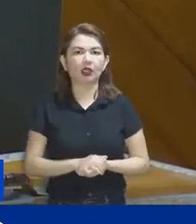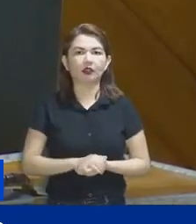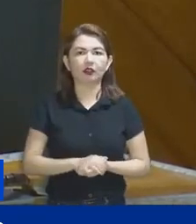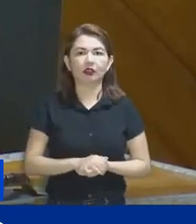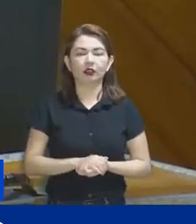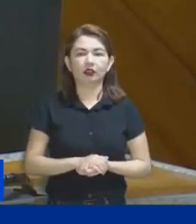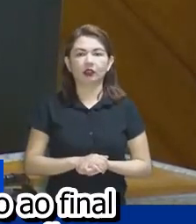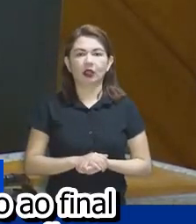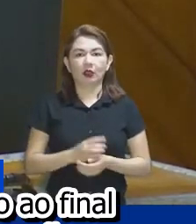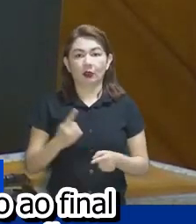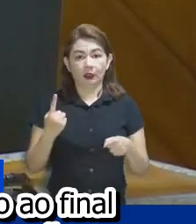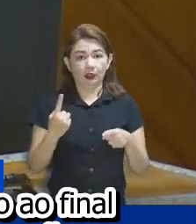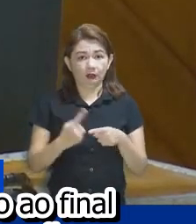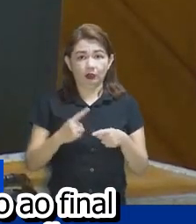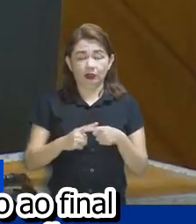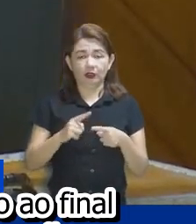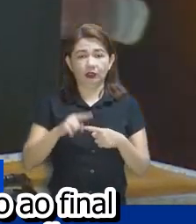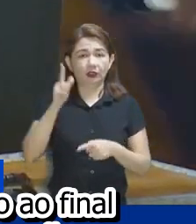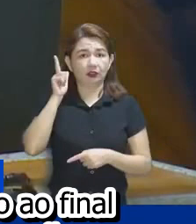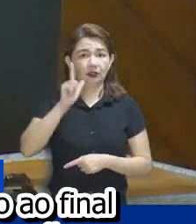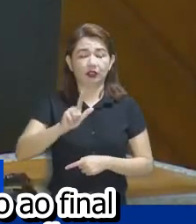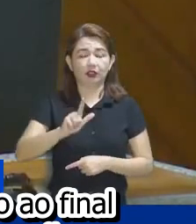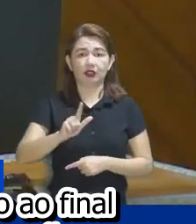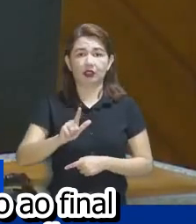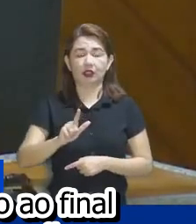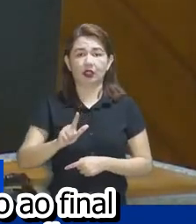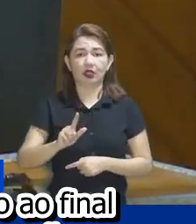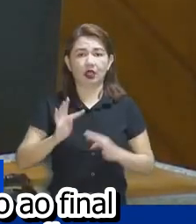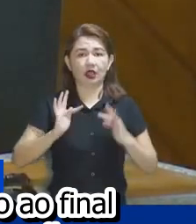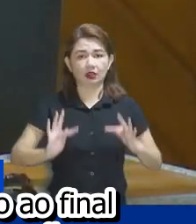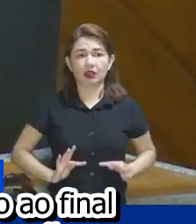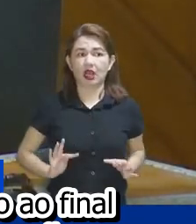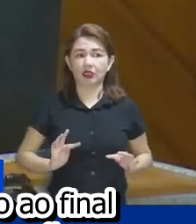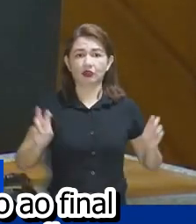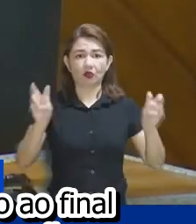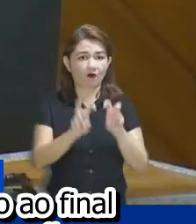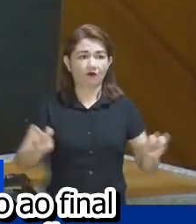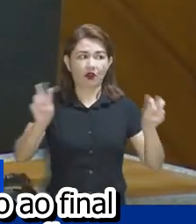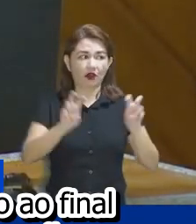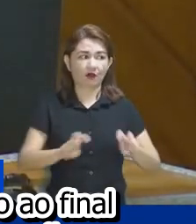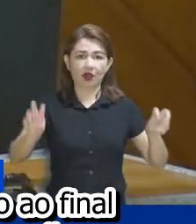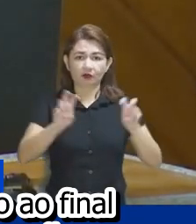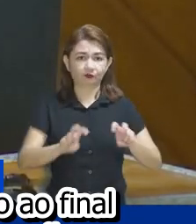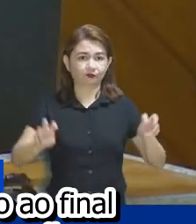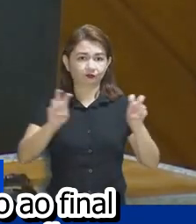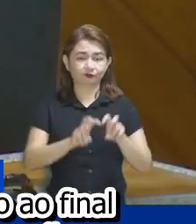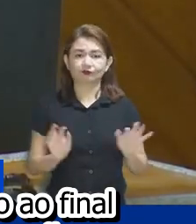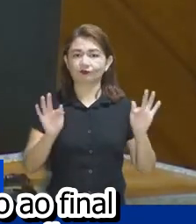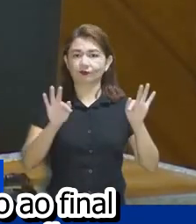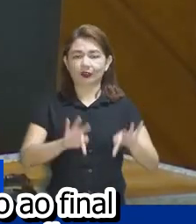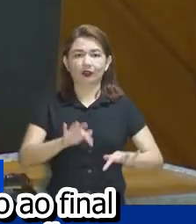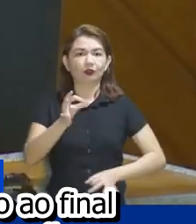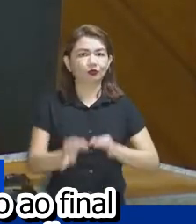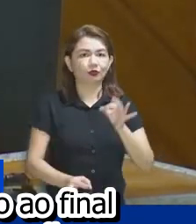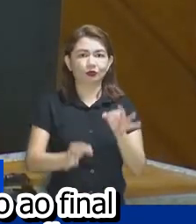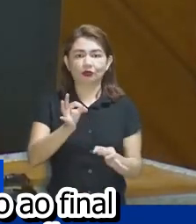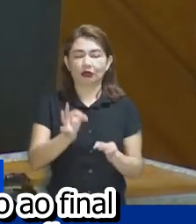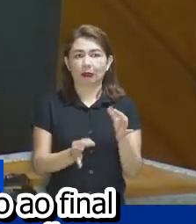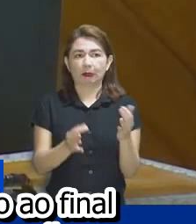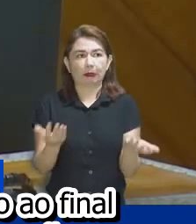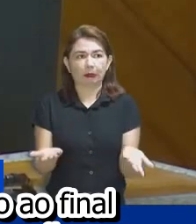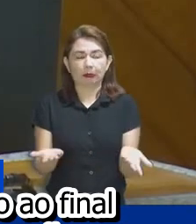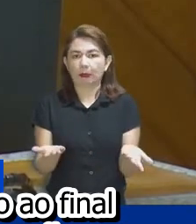assalariado formal que mantém como técnico em informática, requerendo, ao final, que sejam julgadas totalmente